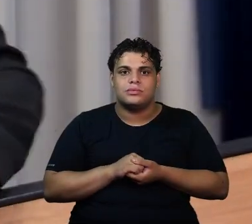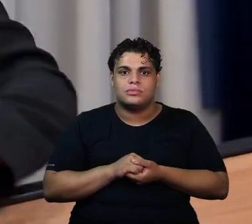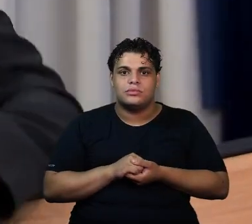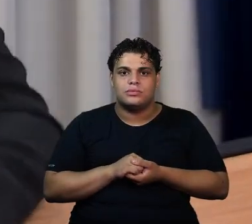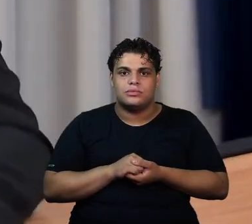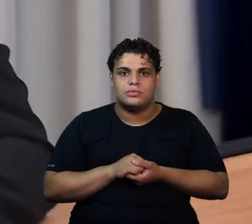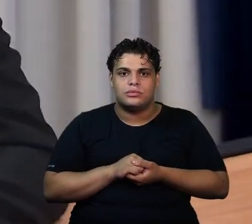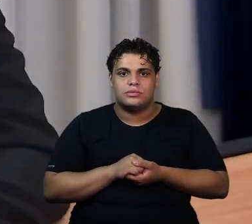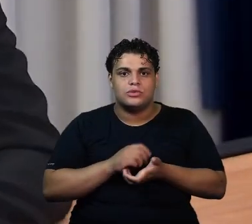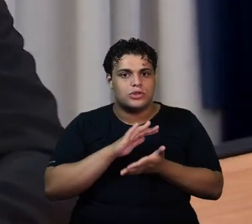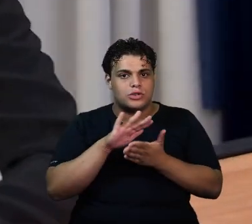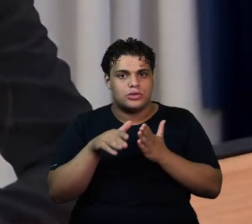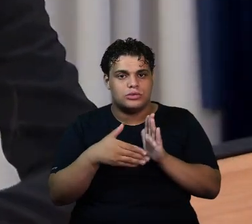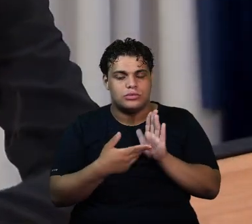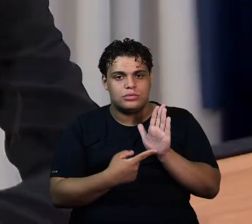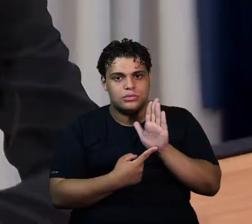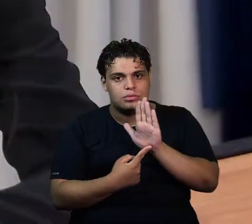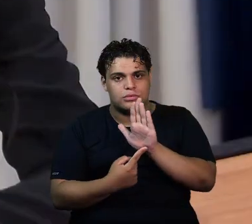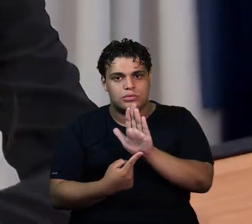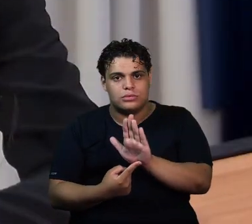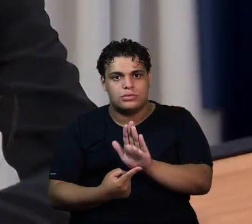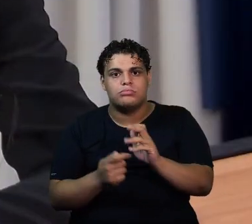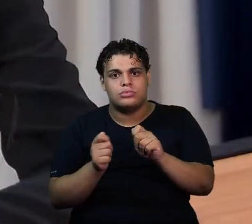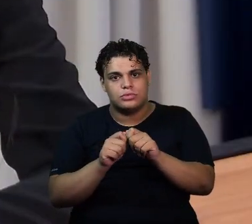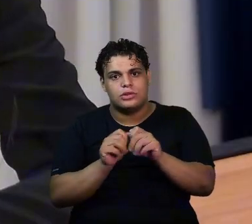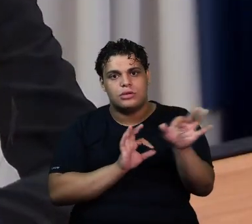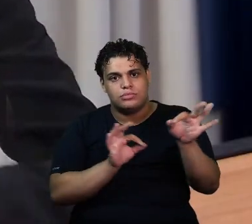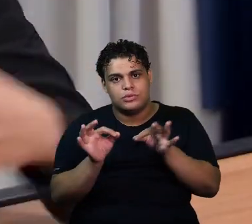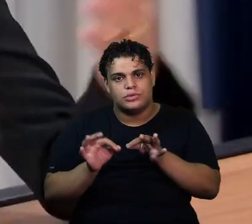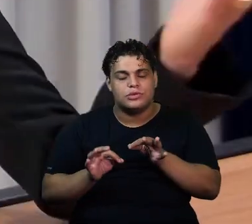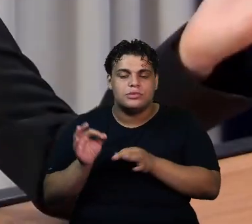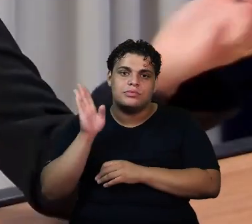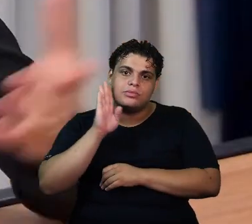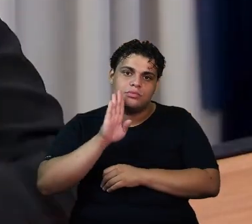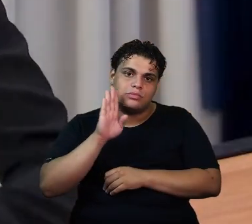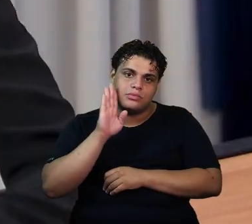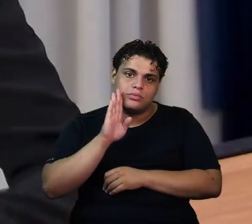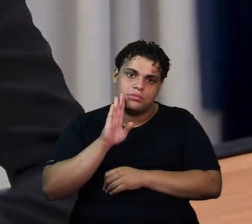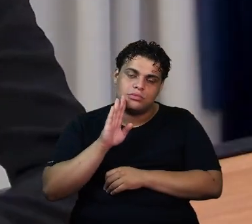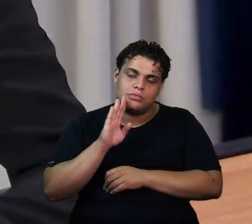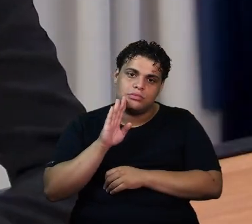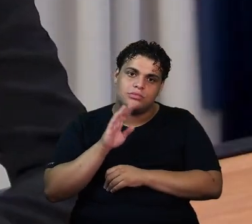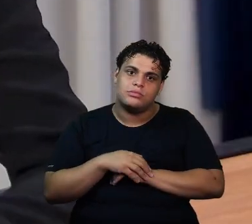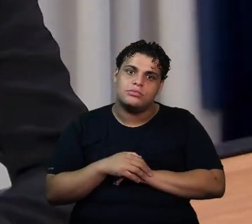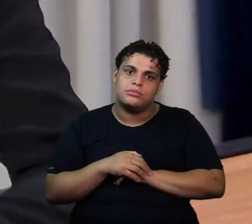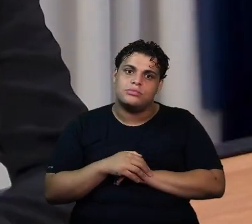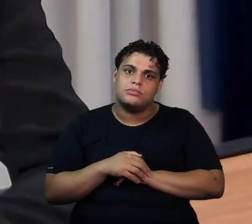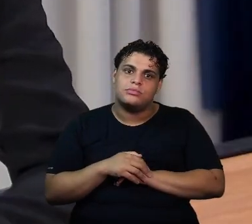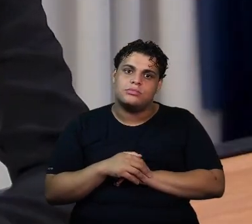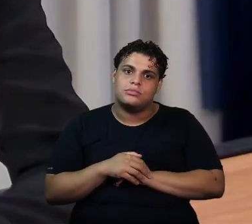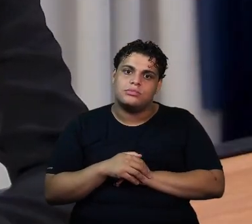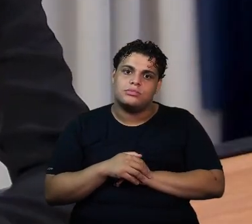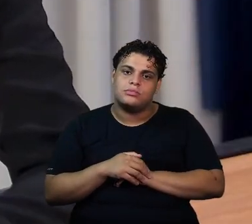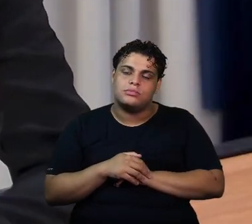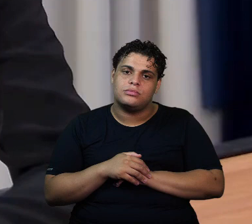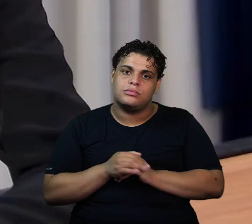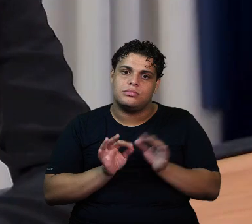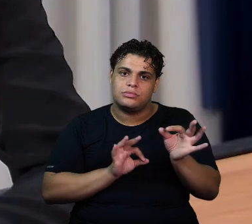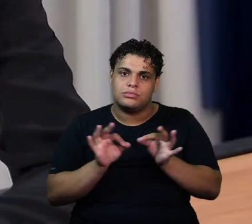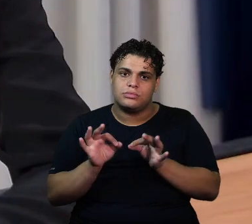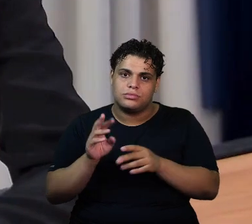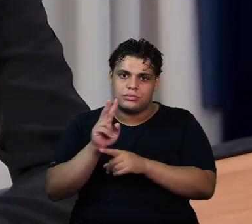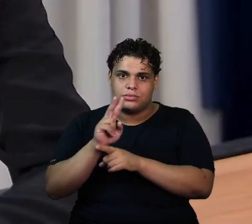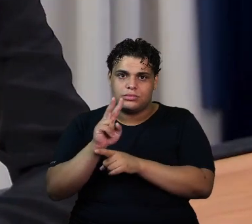sua contribuição para fazer projetos interessantes, né? Nós acabamos de entregar um projeto interessante que é preservação de